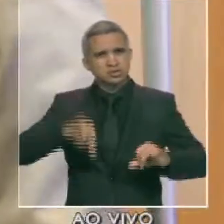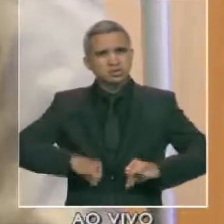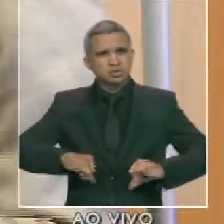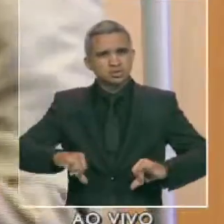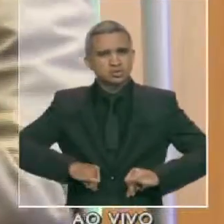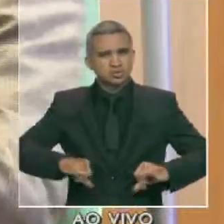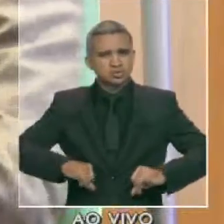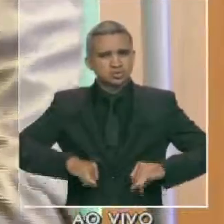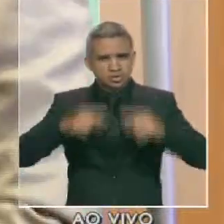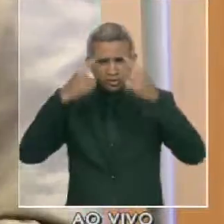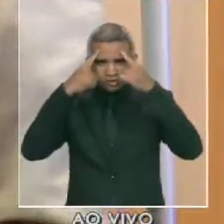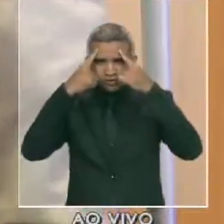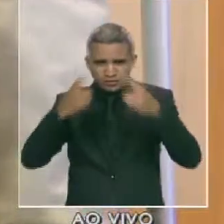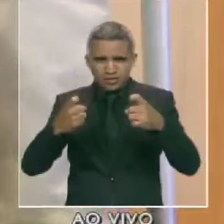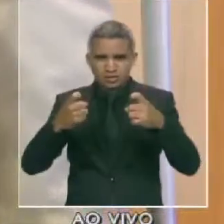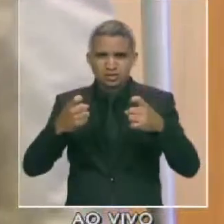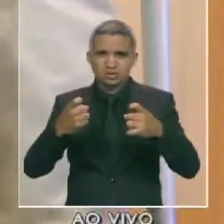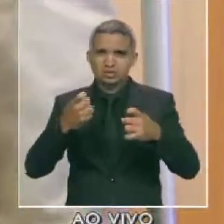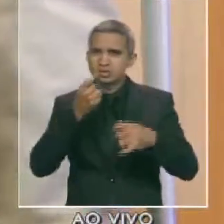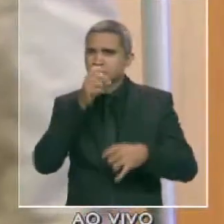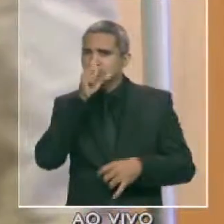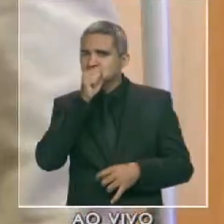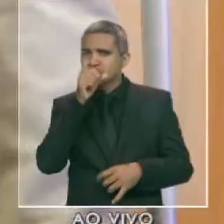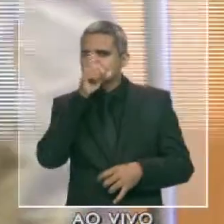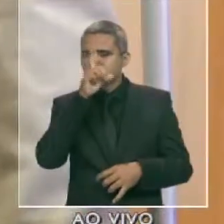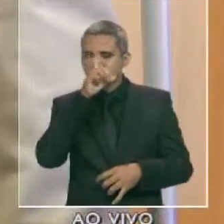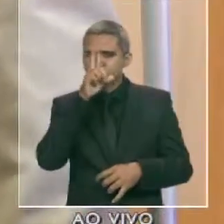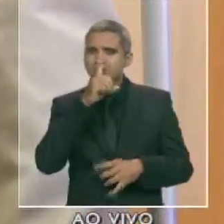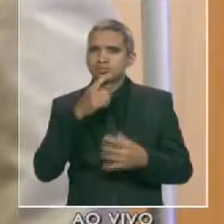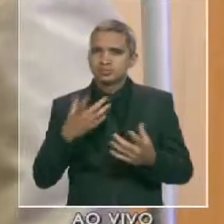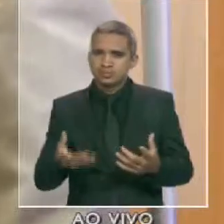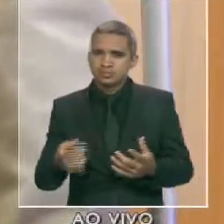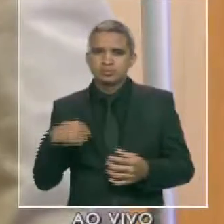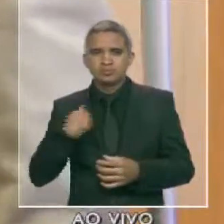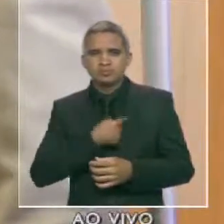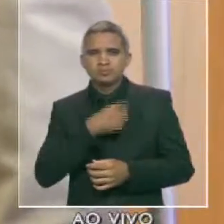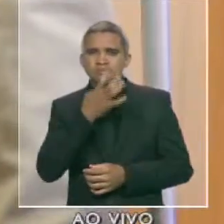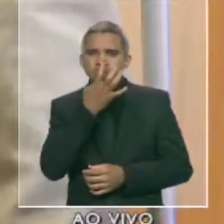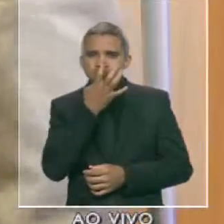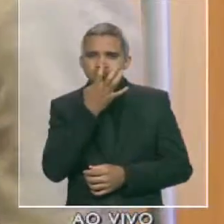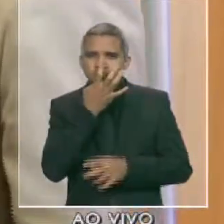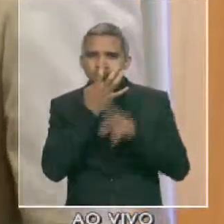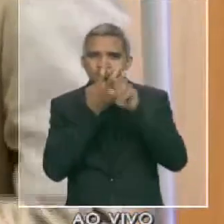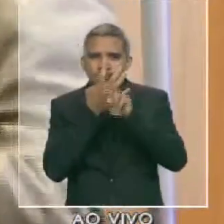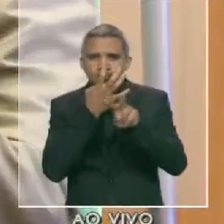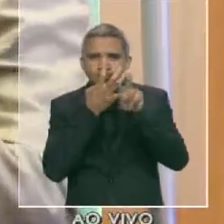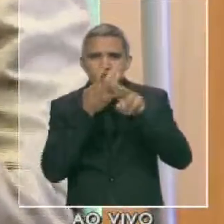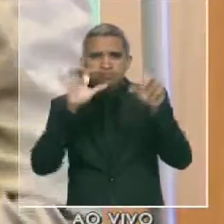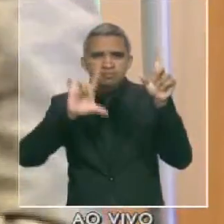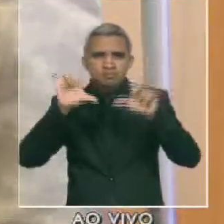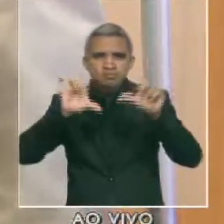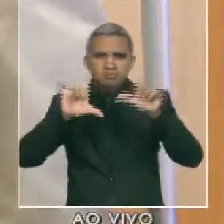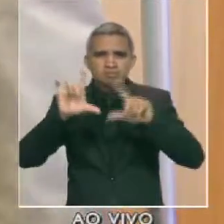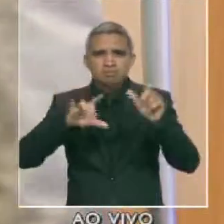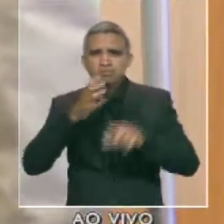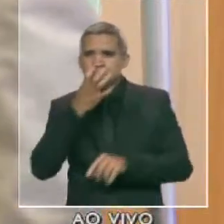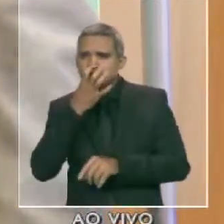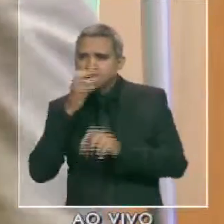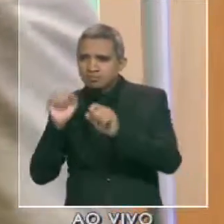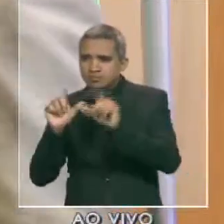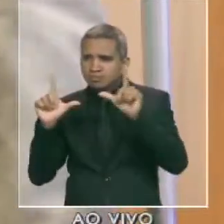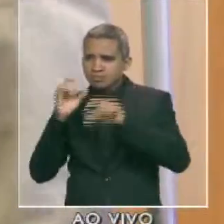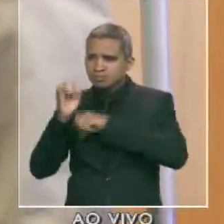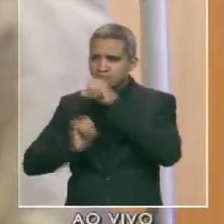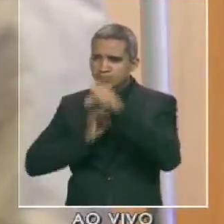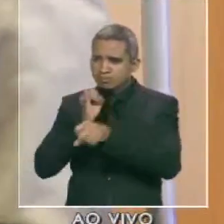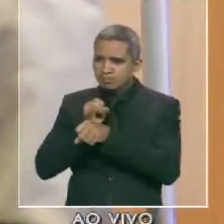Maranhão neste final de semana. Nós pudemos acompanhar o noticiário das TVs, os blogs, acompanhar os